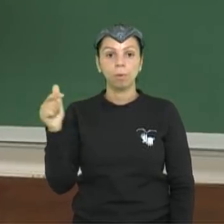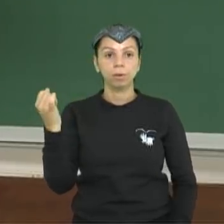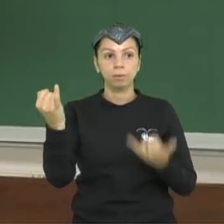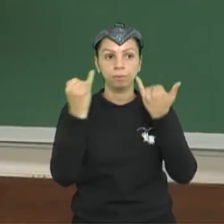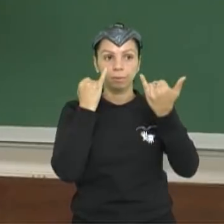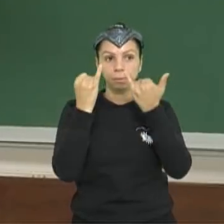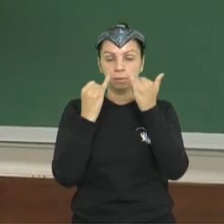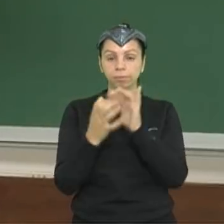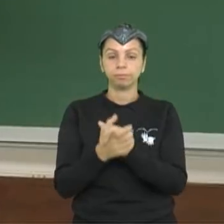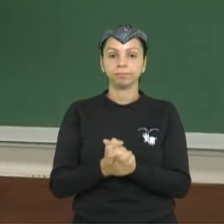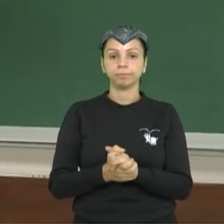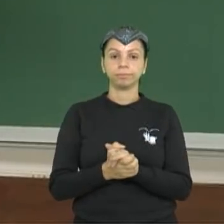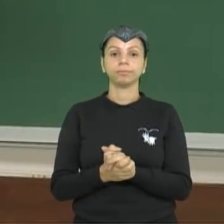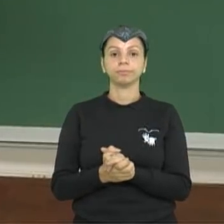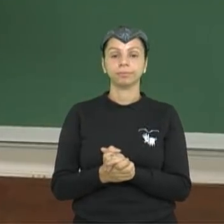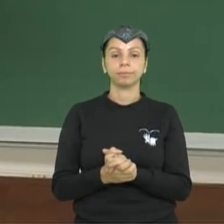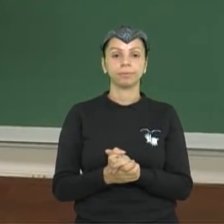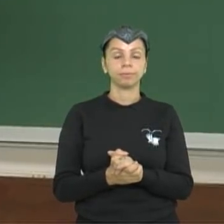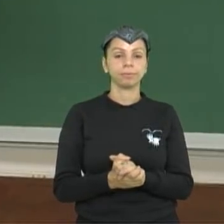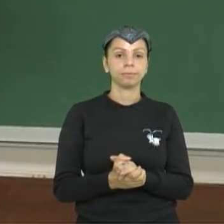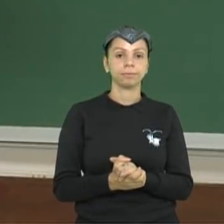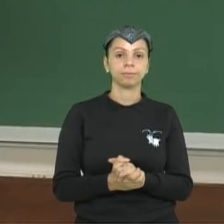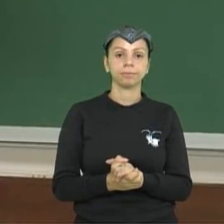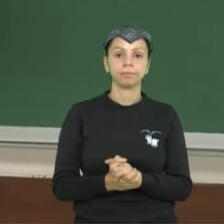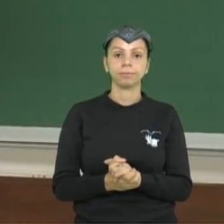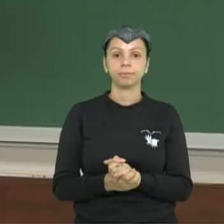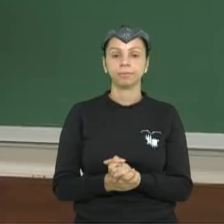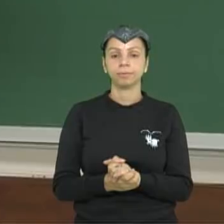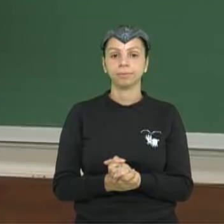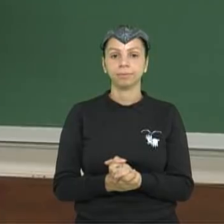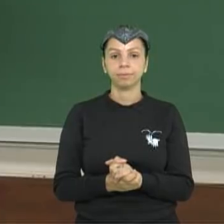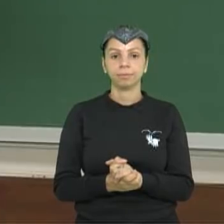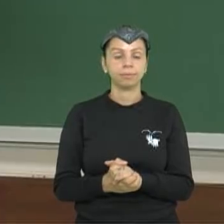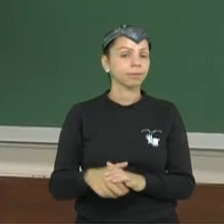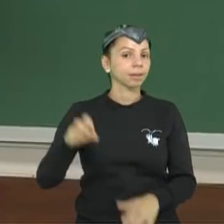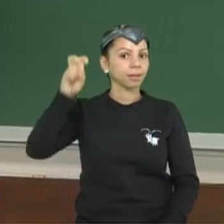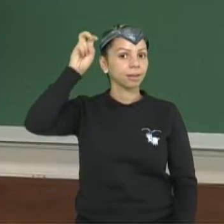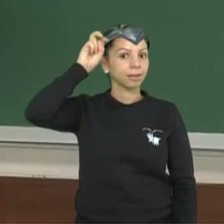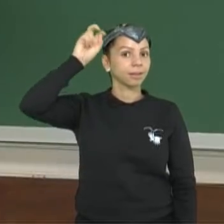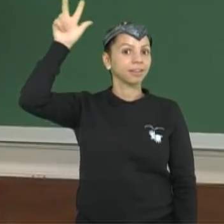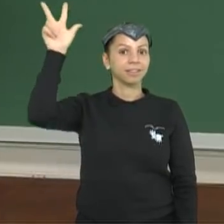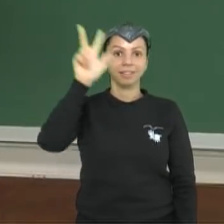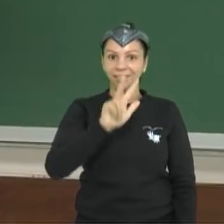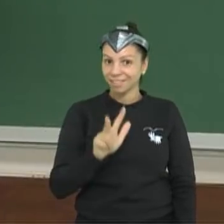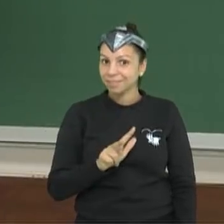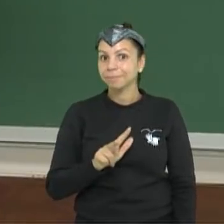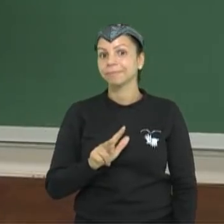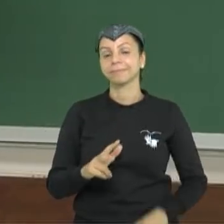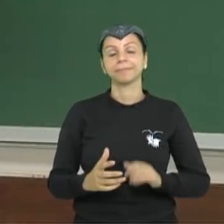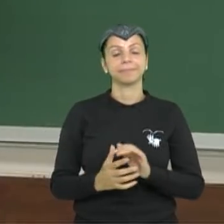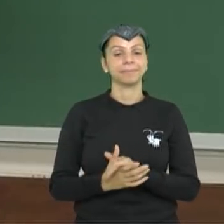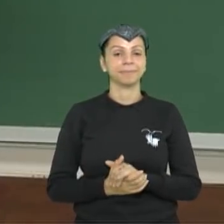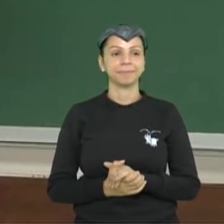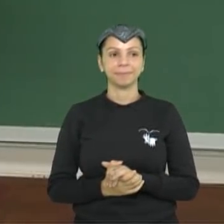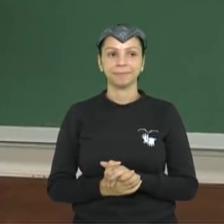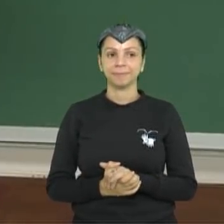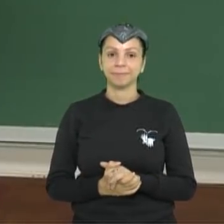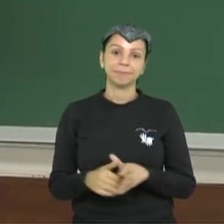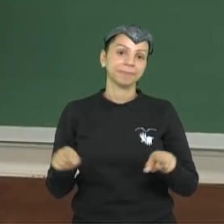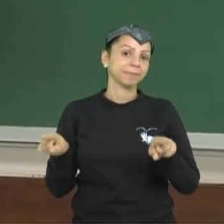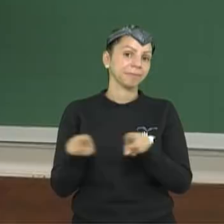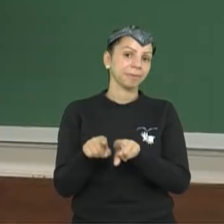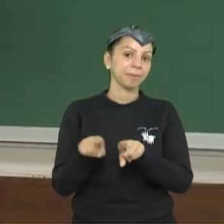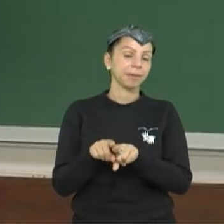informação. She is wise. Ela é sábia. E ela